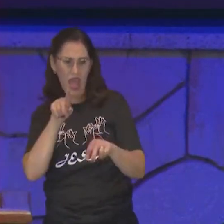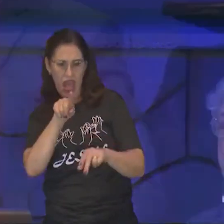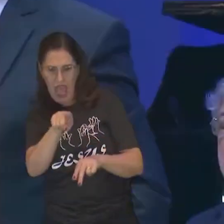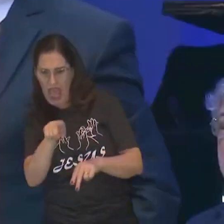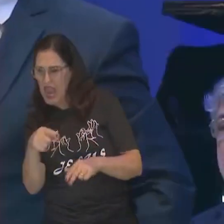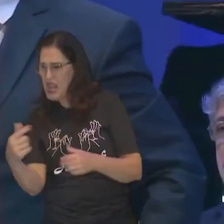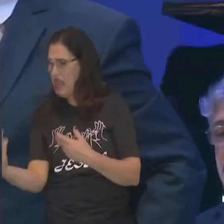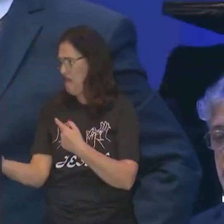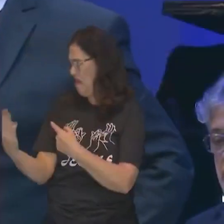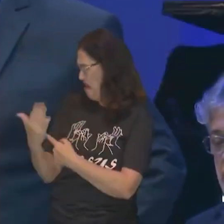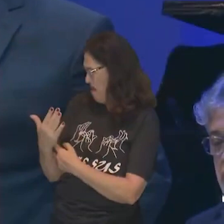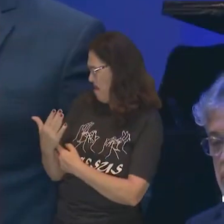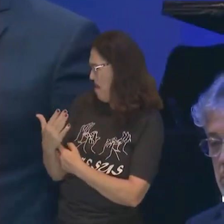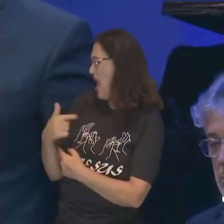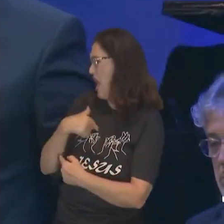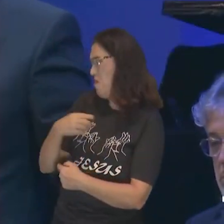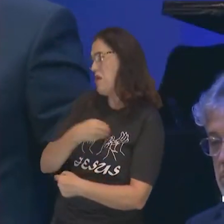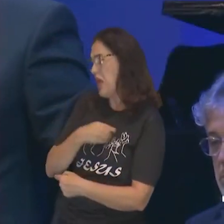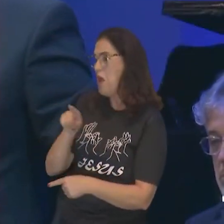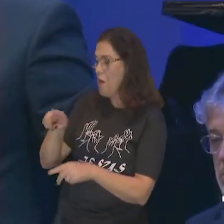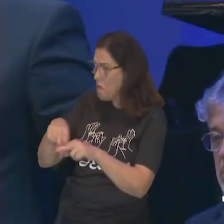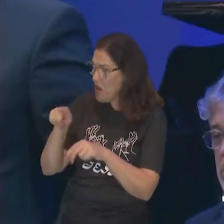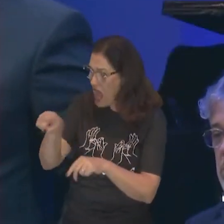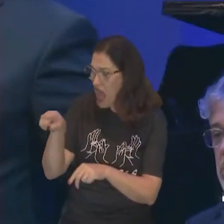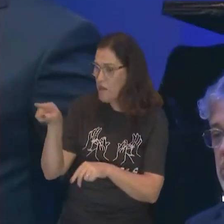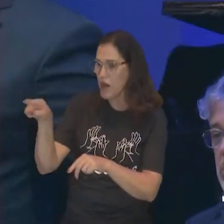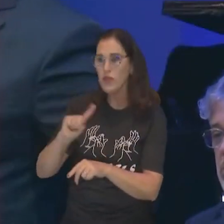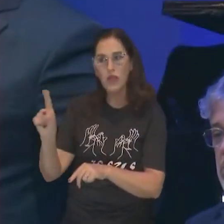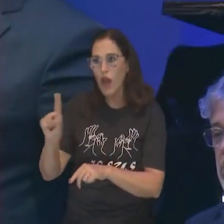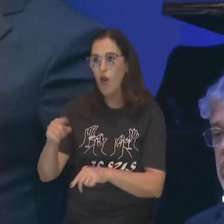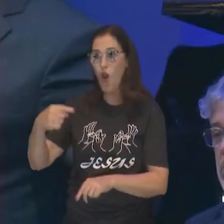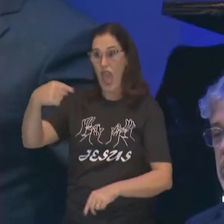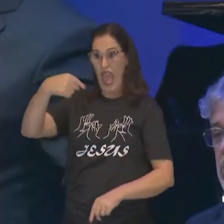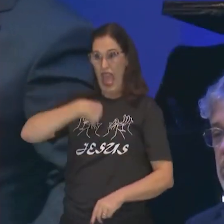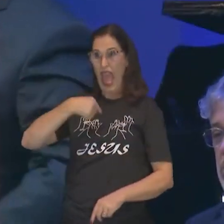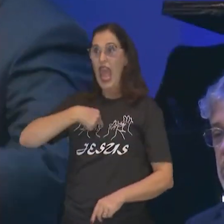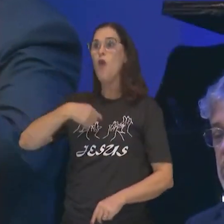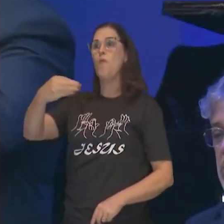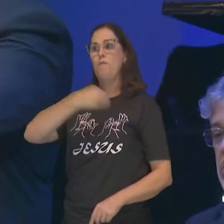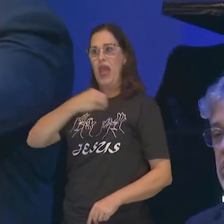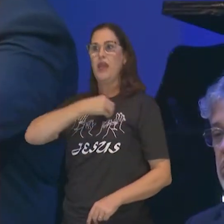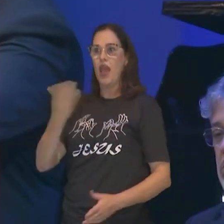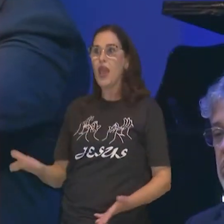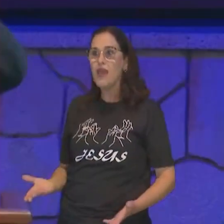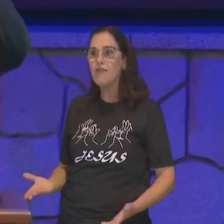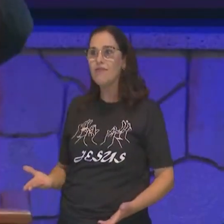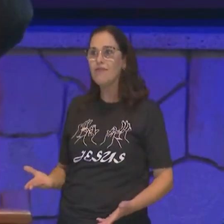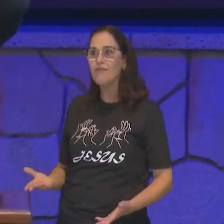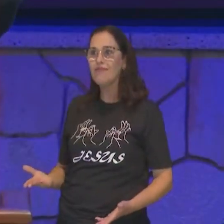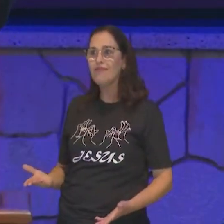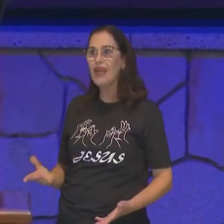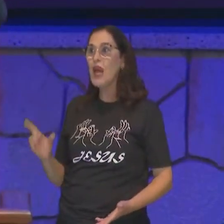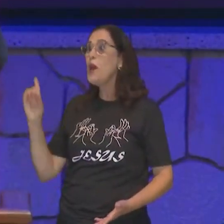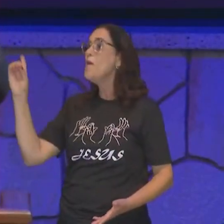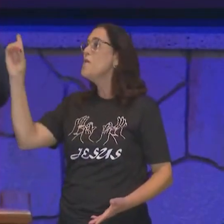está cheia de pecado. Há possibilidade de perdão, porque Davi se